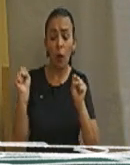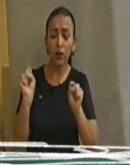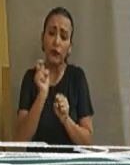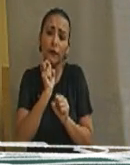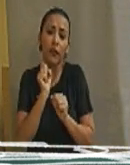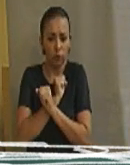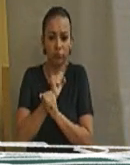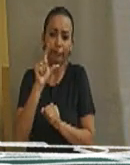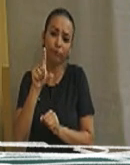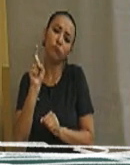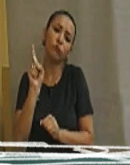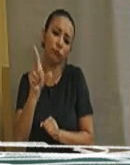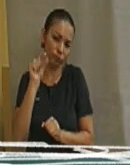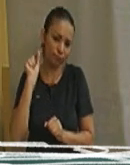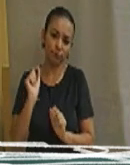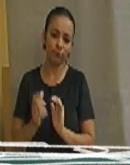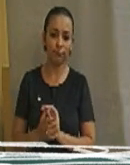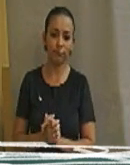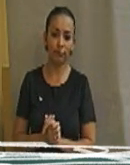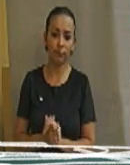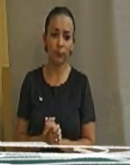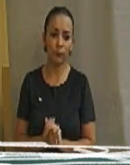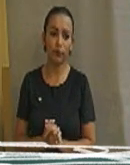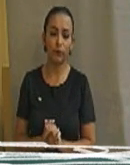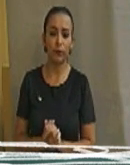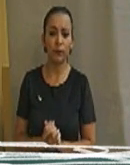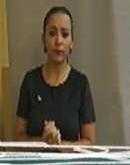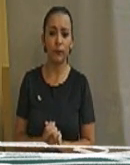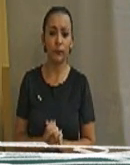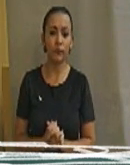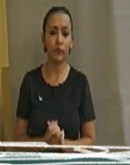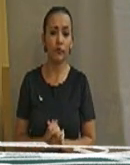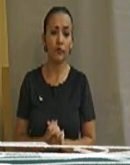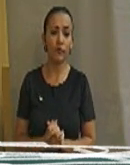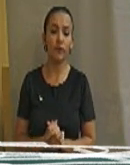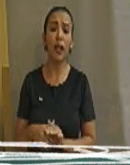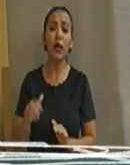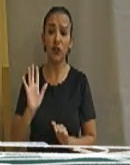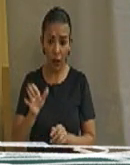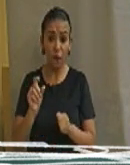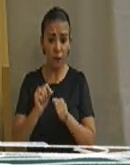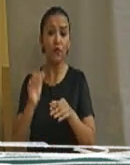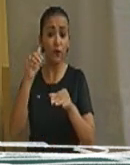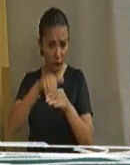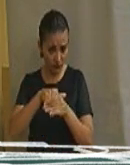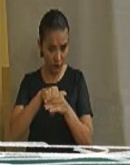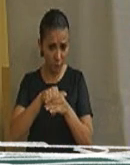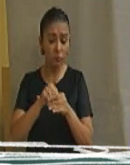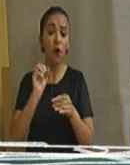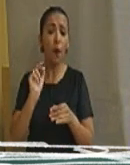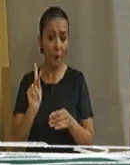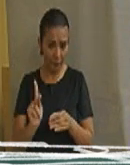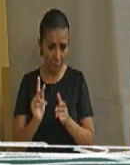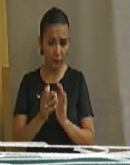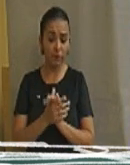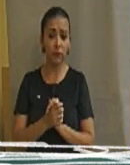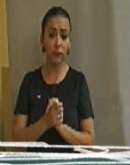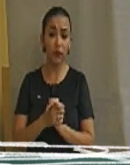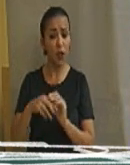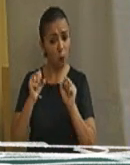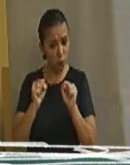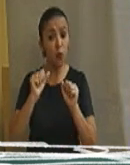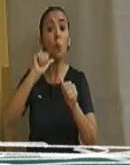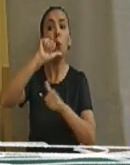aqui. Avançar. Eu reviso o meu voto. Eu votei no inverno, eu posso aqui